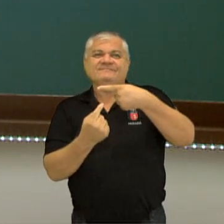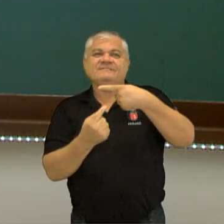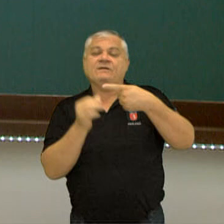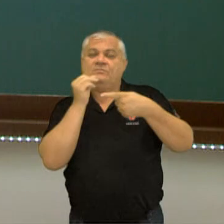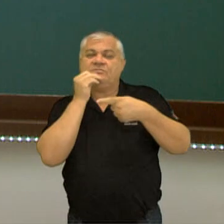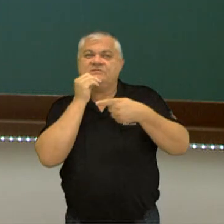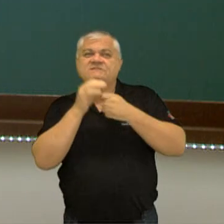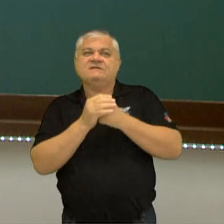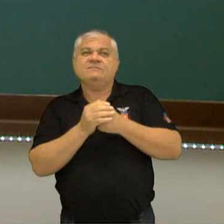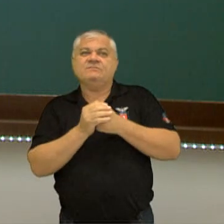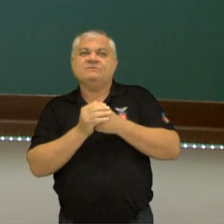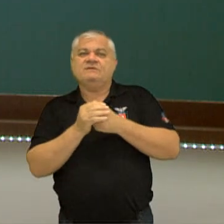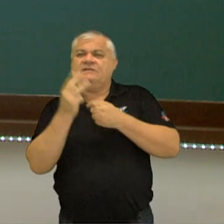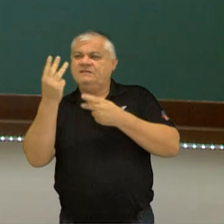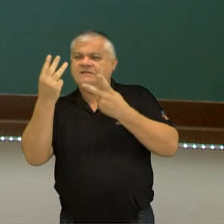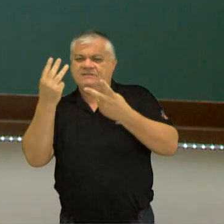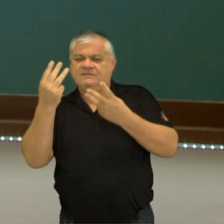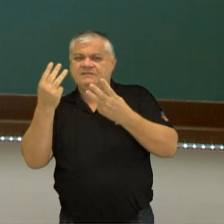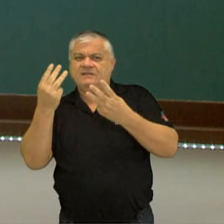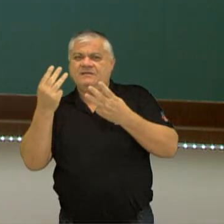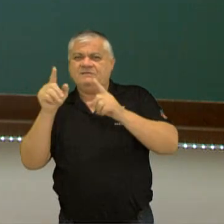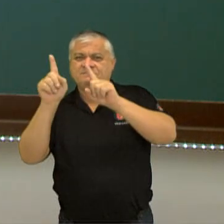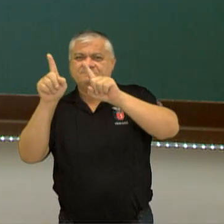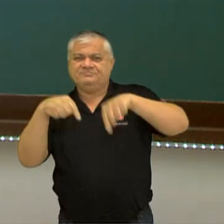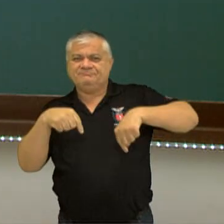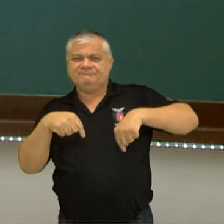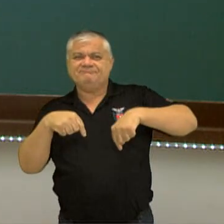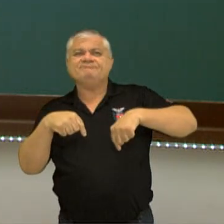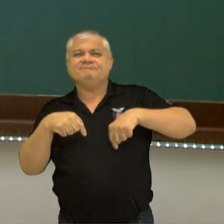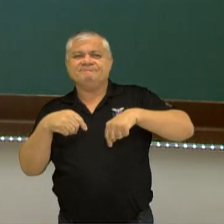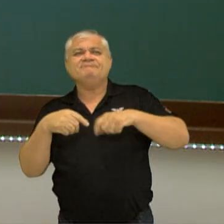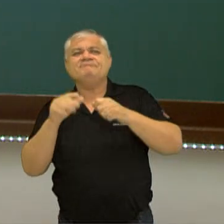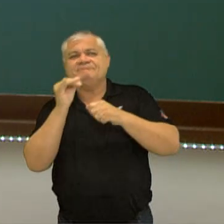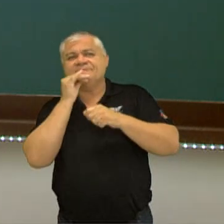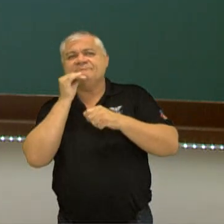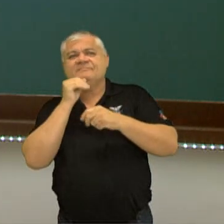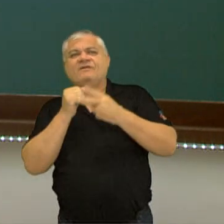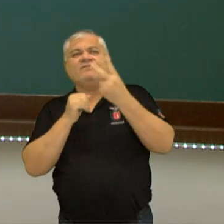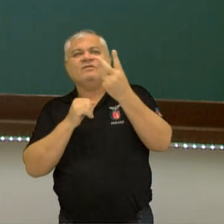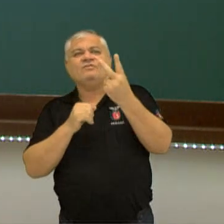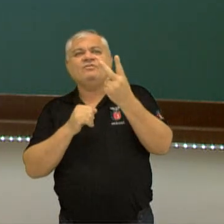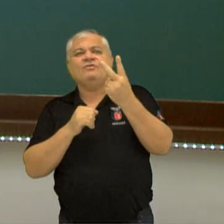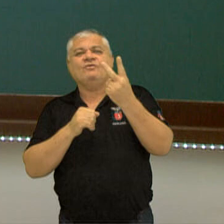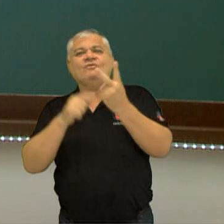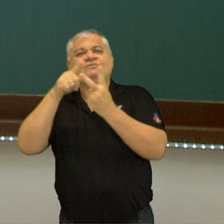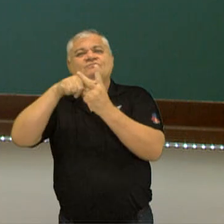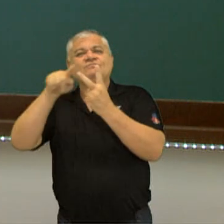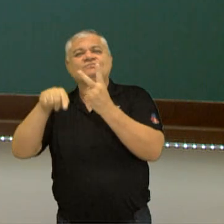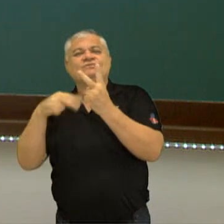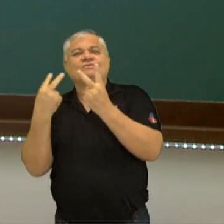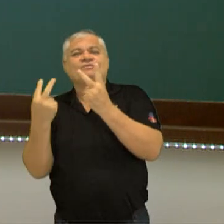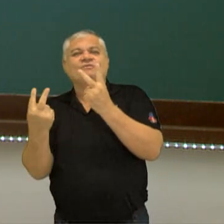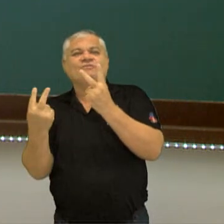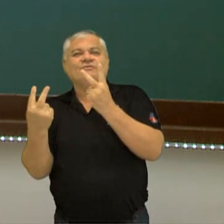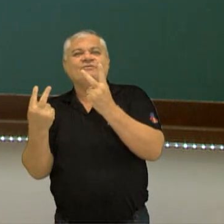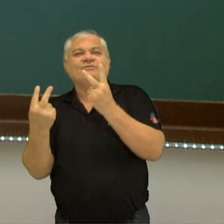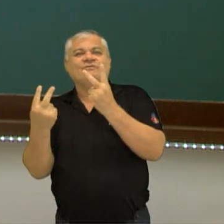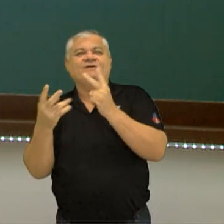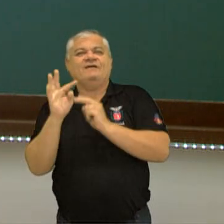aqui eu posso simplificar 3, que está multiplicando, pelo 3 que está dividindo. Quer dizer que a tangente de alfa vai